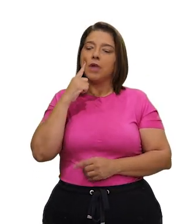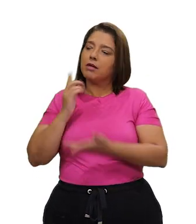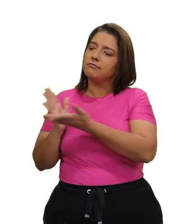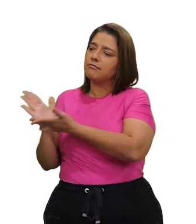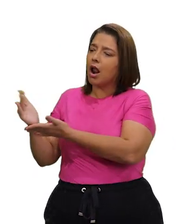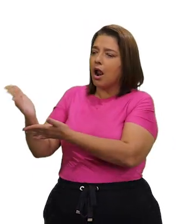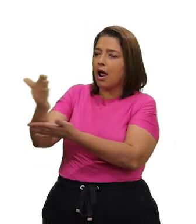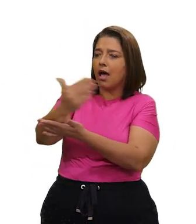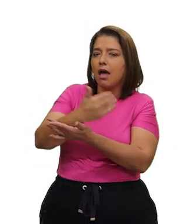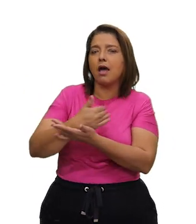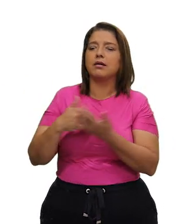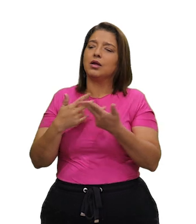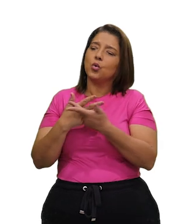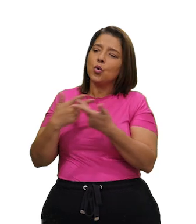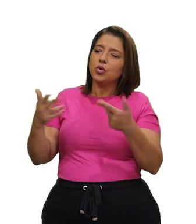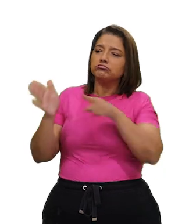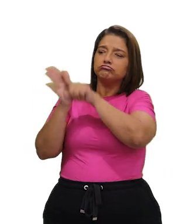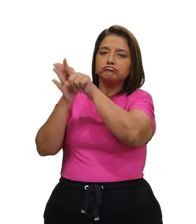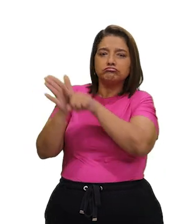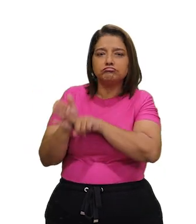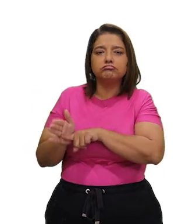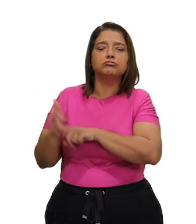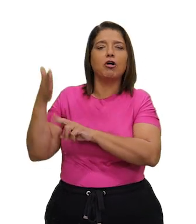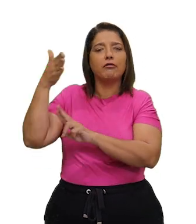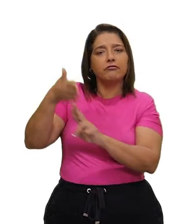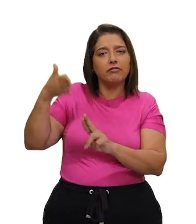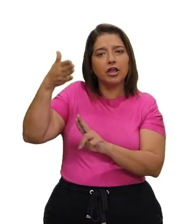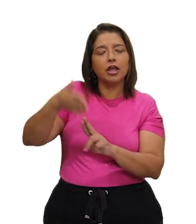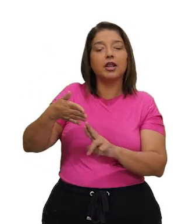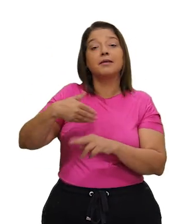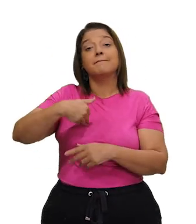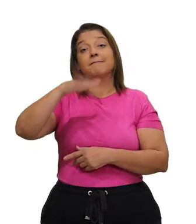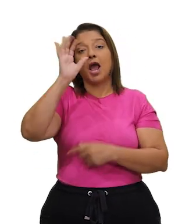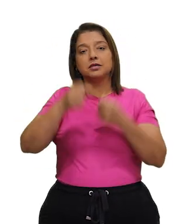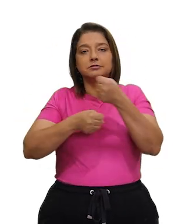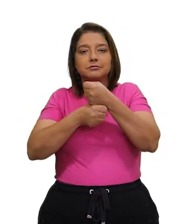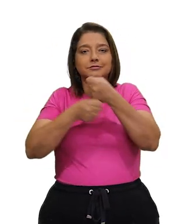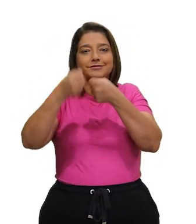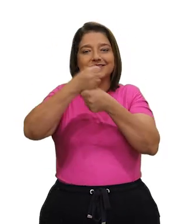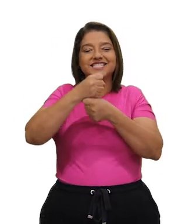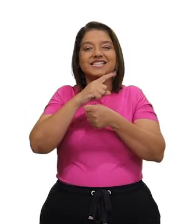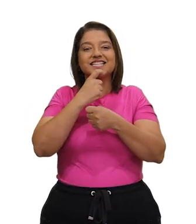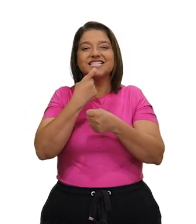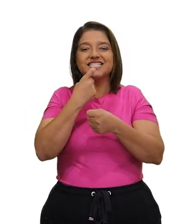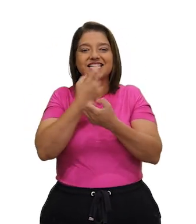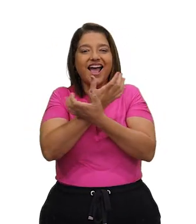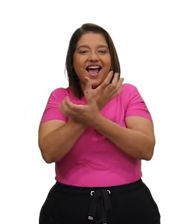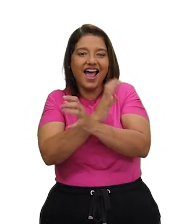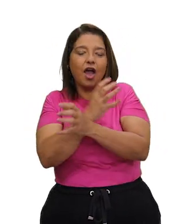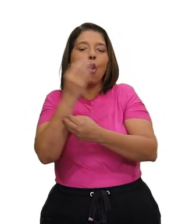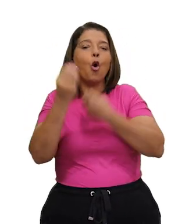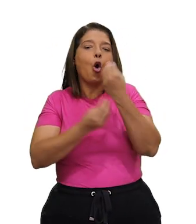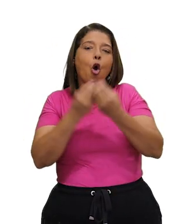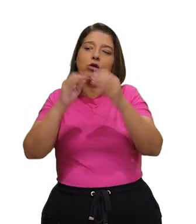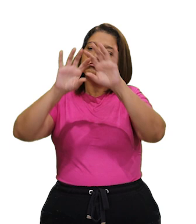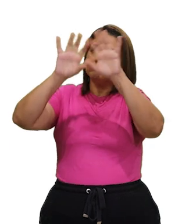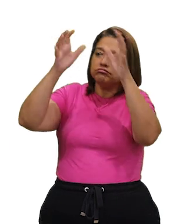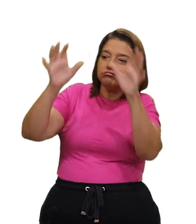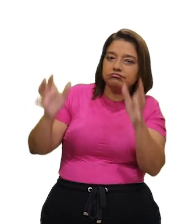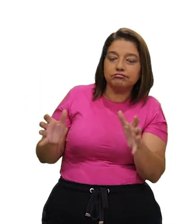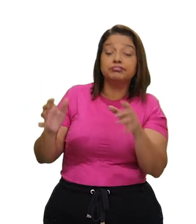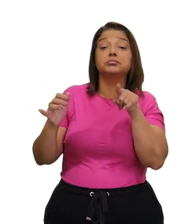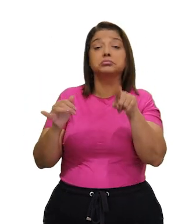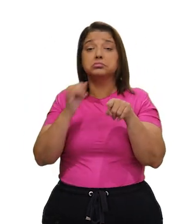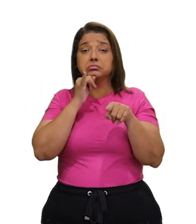referências principalmente de reconstrução do esqueleto desse animal essas reconstruções esqueléticas podem ser imagens que foram